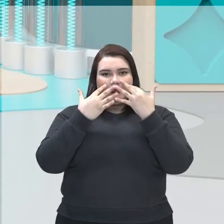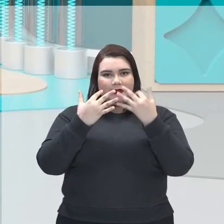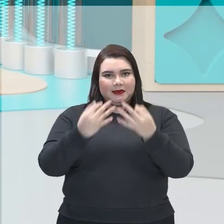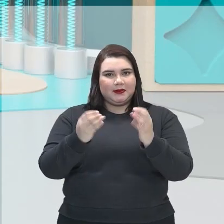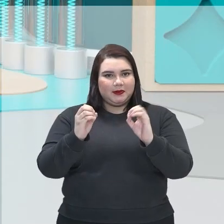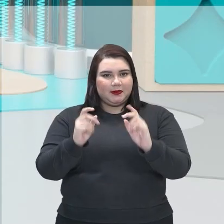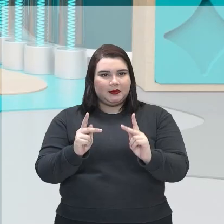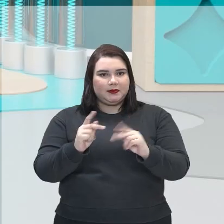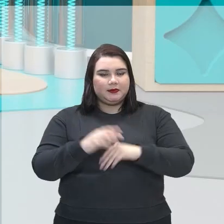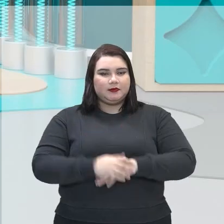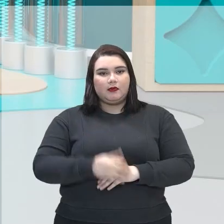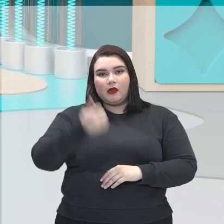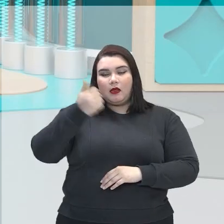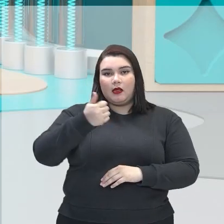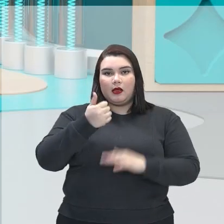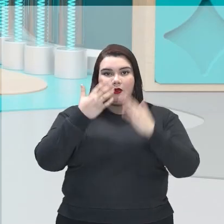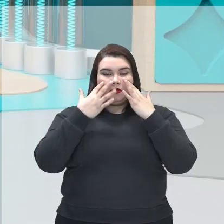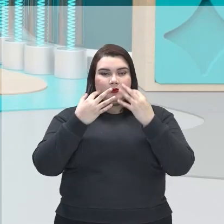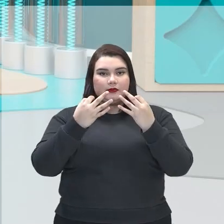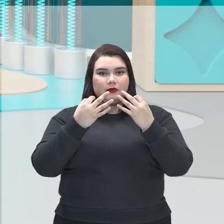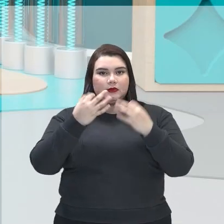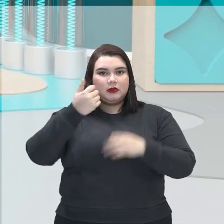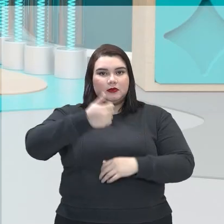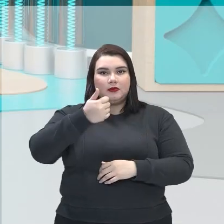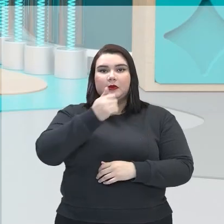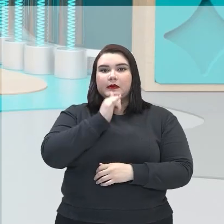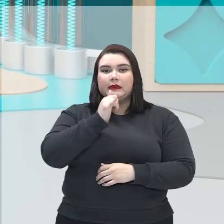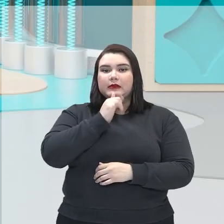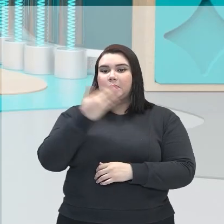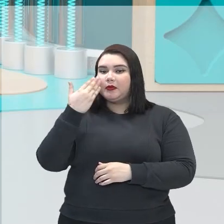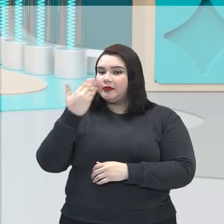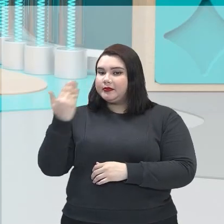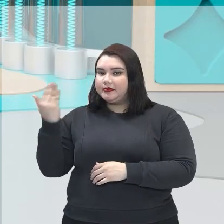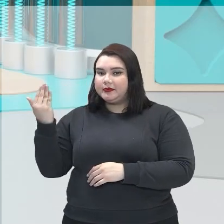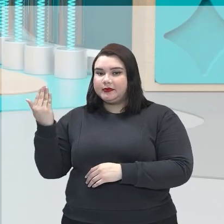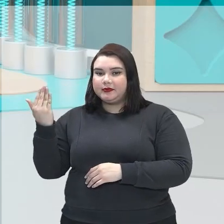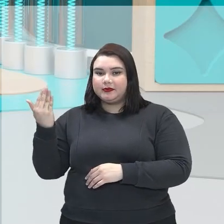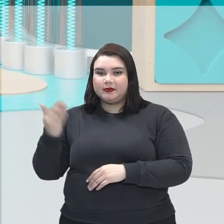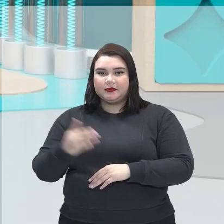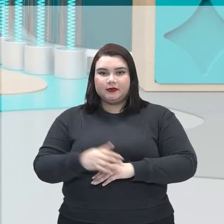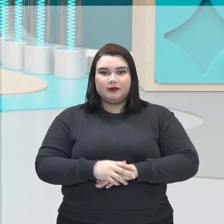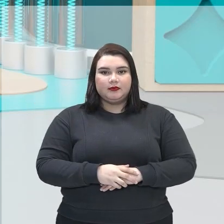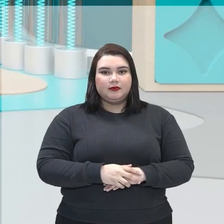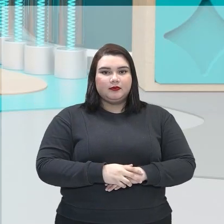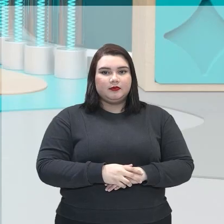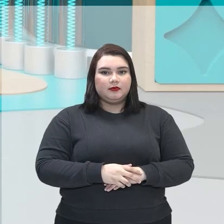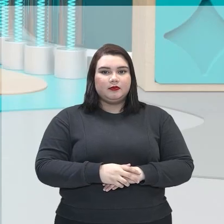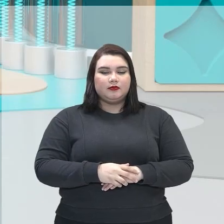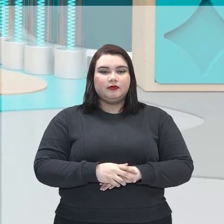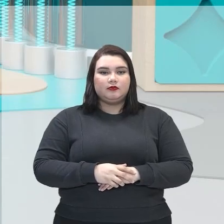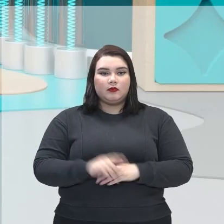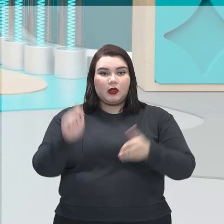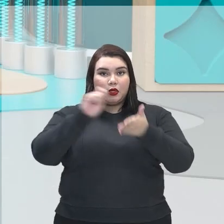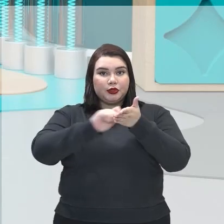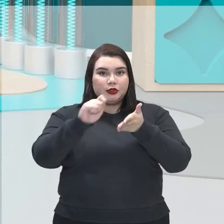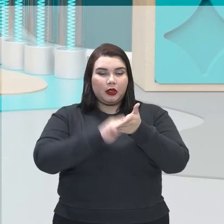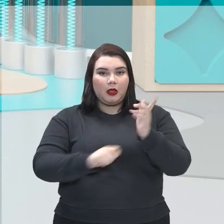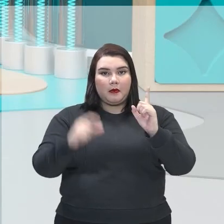nossos primeiros exemplos aqui. One apple. One apple. Percebam aí como está